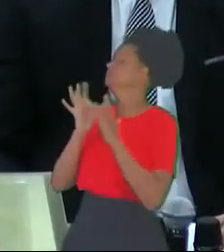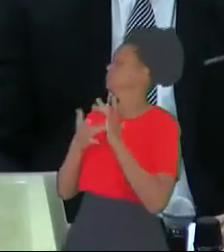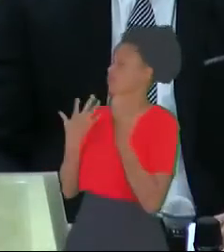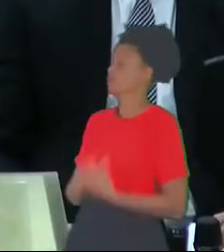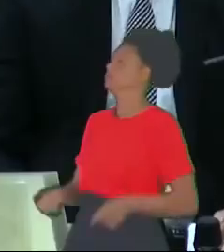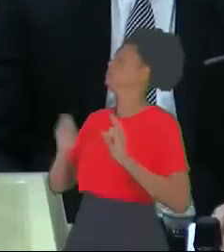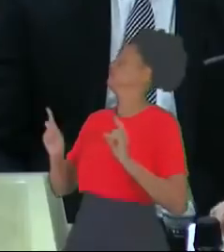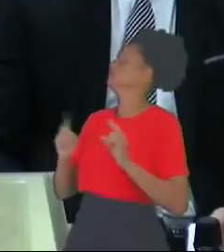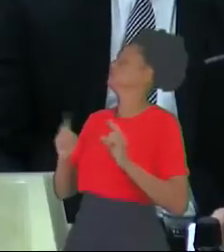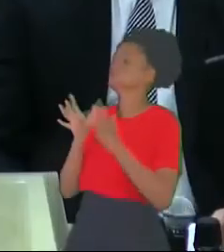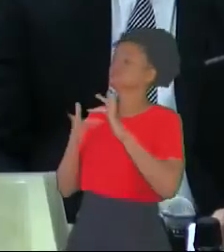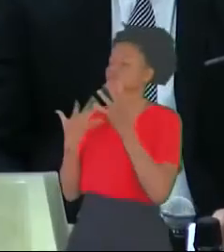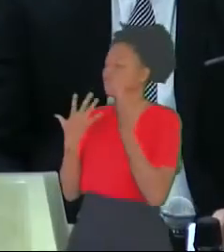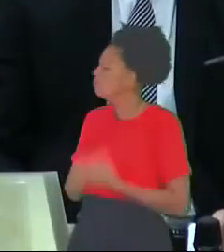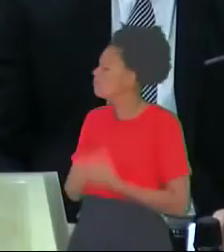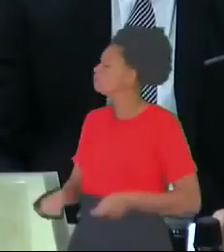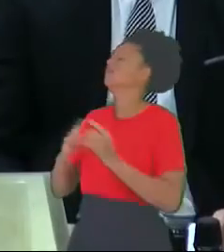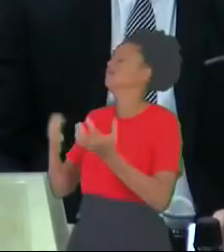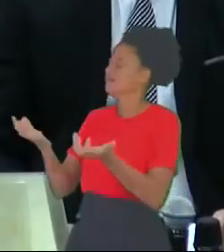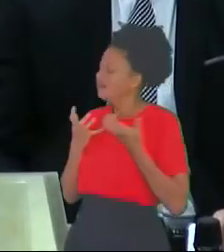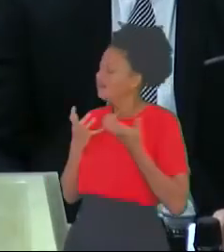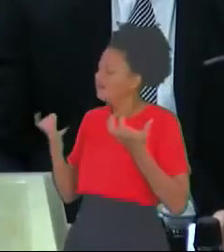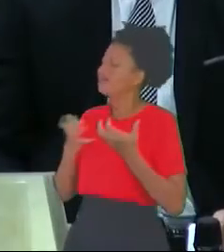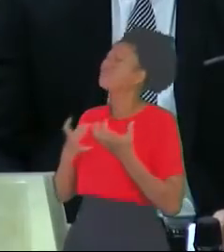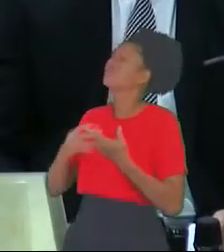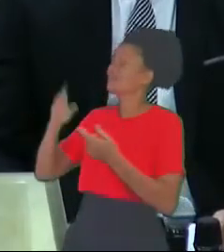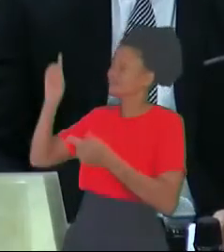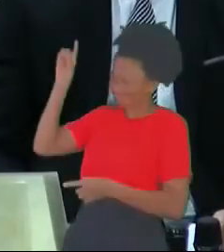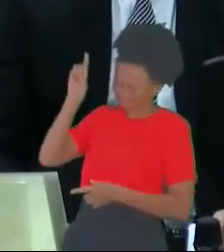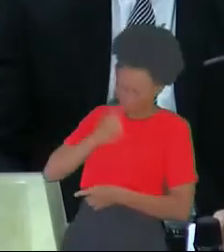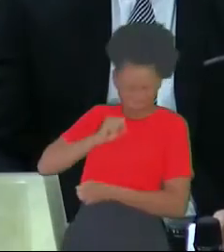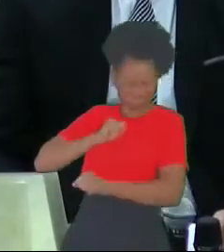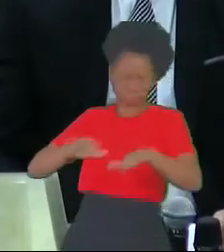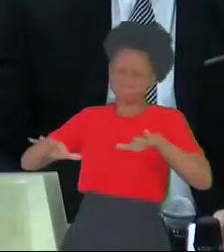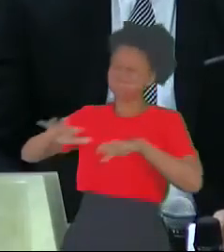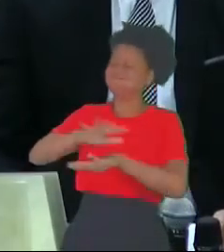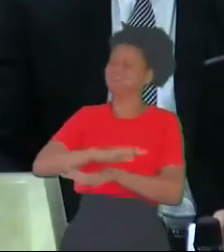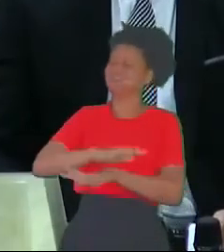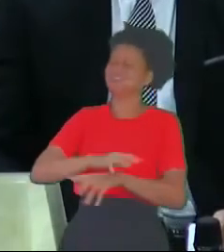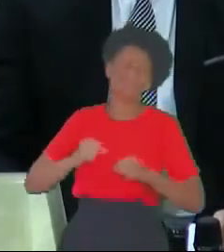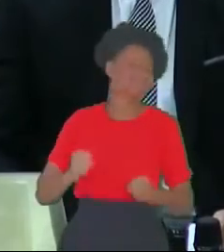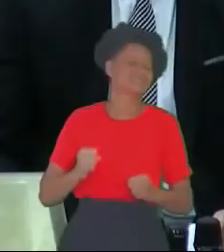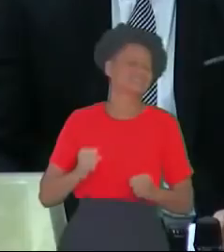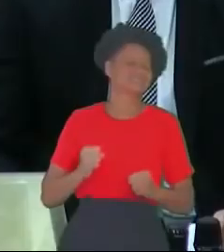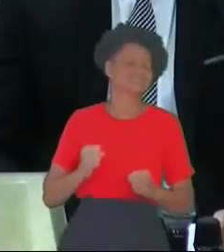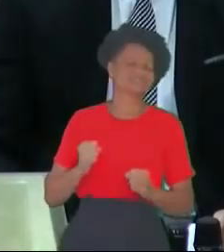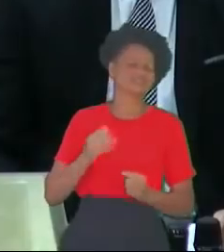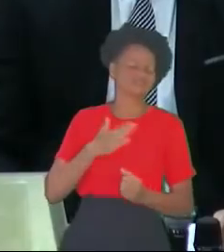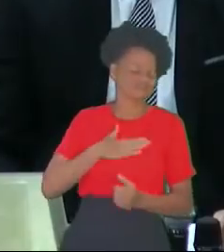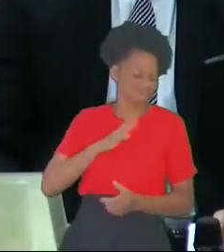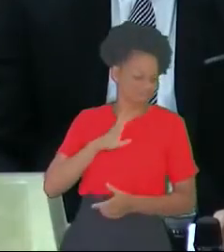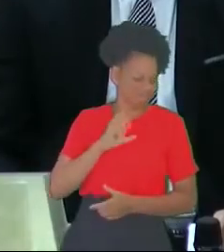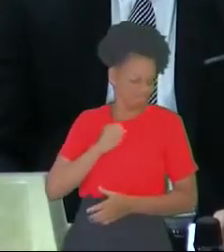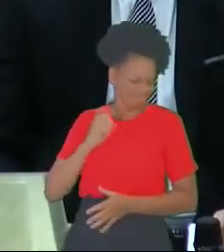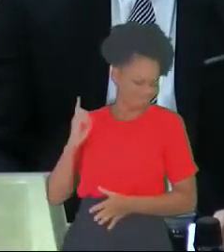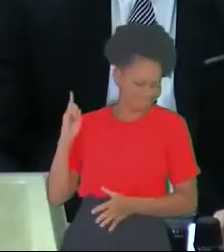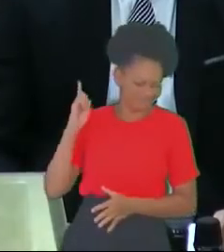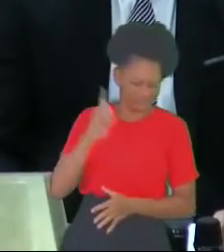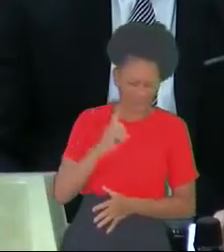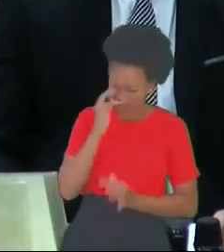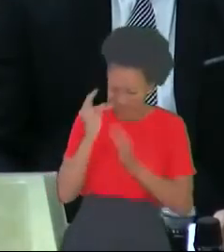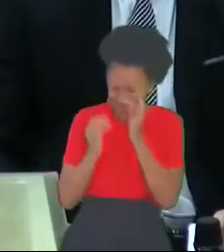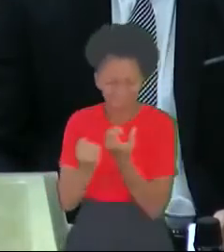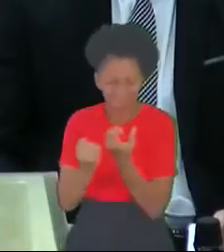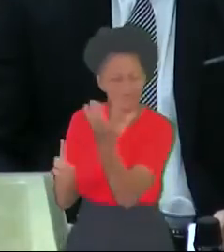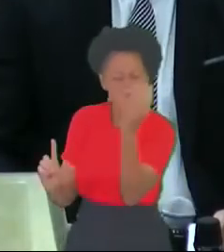estou conformado. Jesus, eu quero uma visita. Ah, se meu amado viesse para o seu jardim.